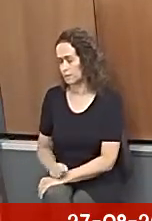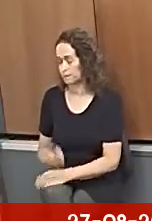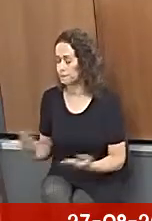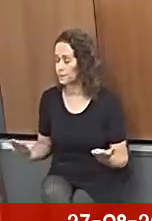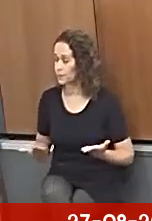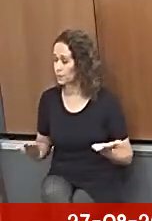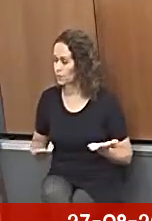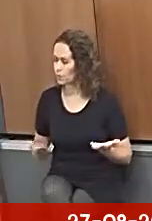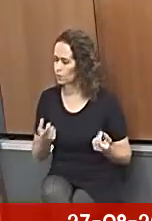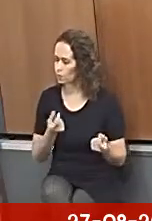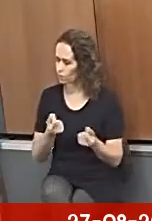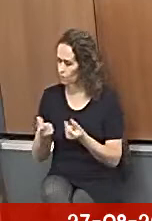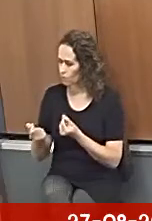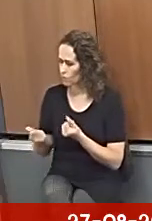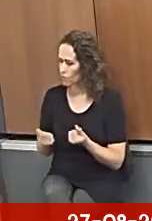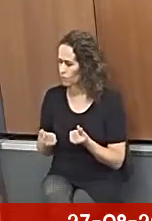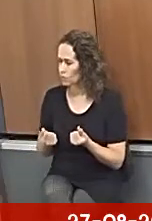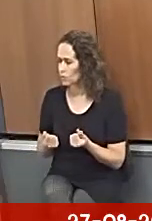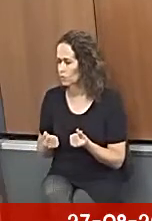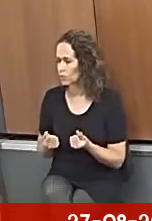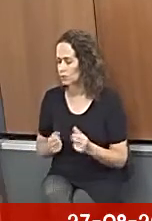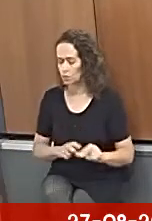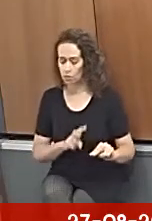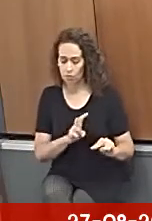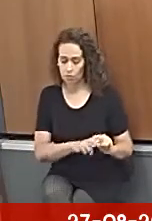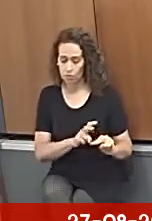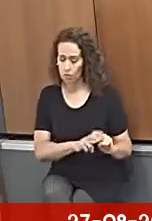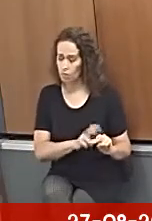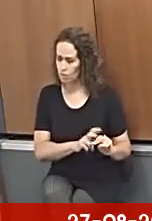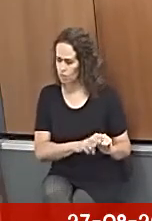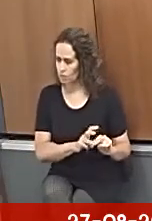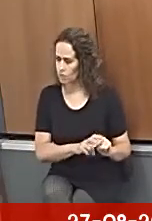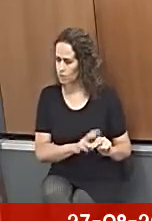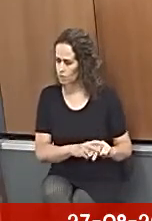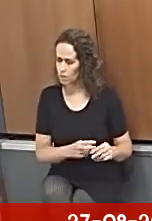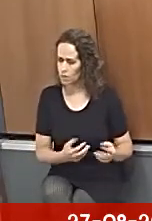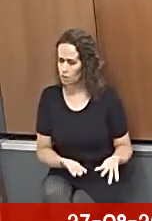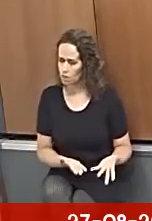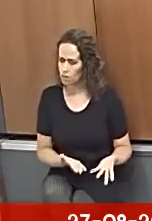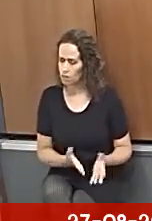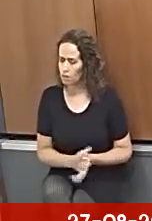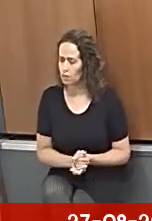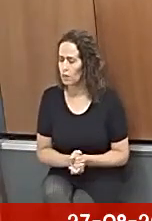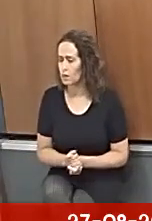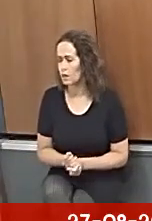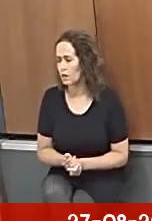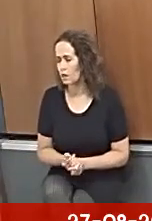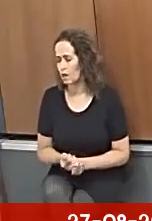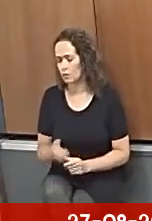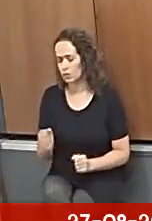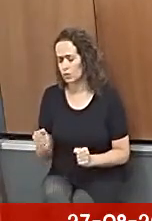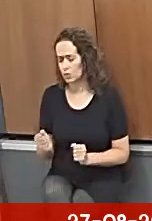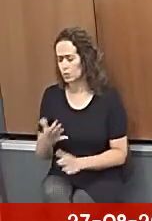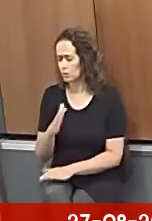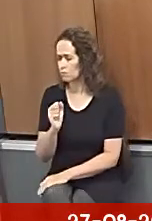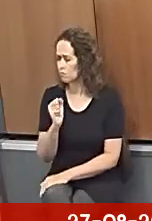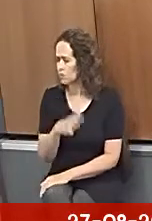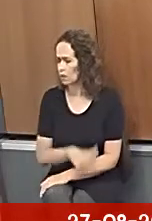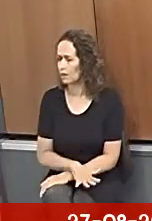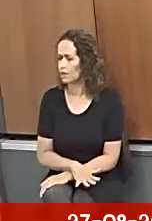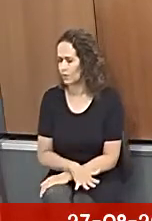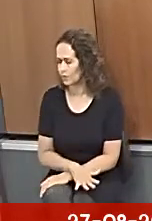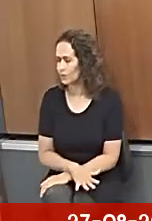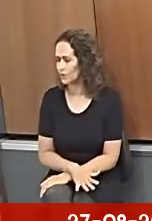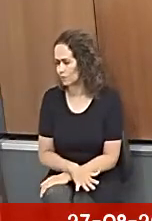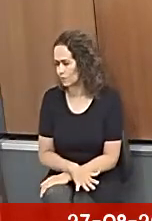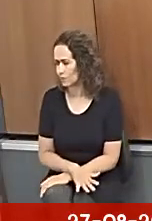hoje o custo de torcedor do assento por estádio mineral de r$5 um dos mais acessíveis do brasil se não for um dos maiores do mundo acho